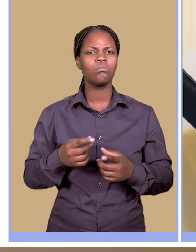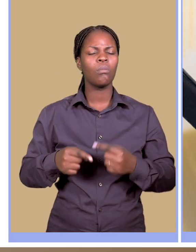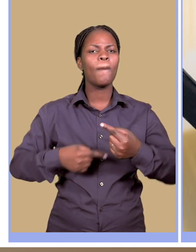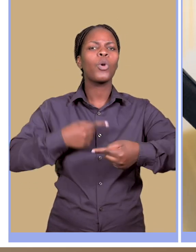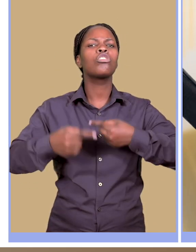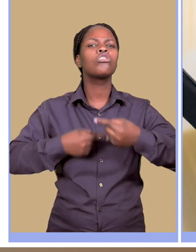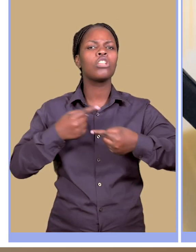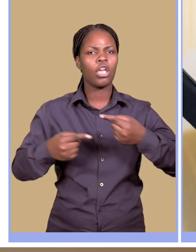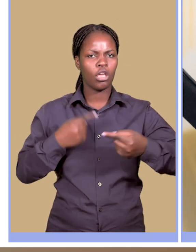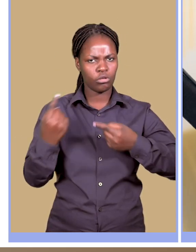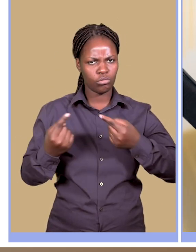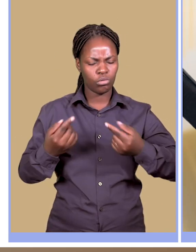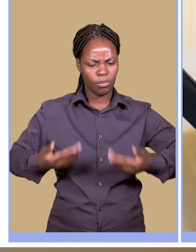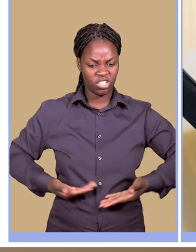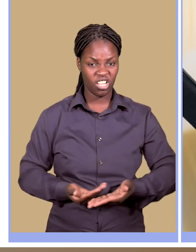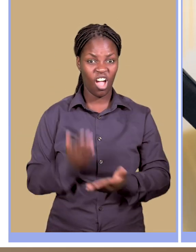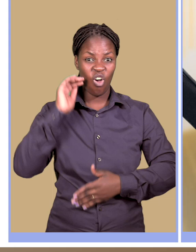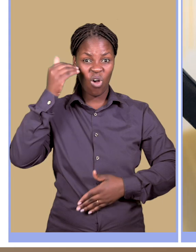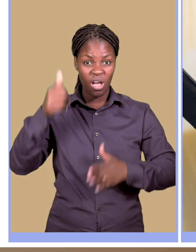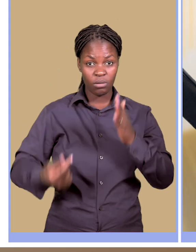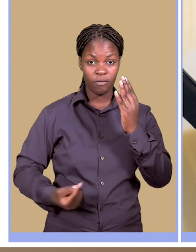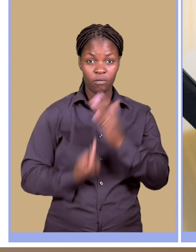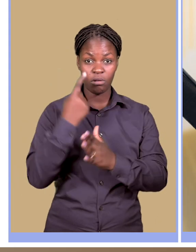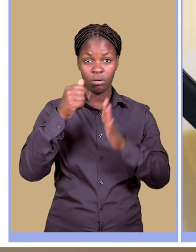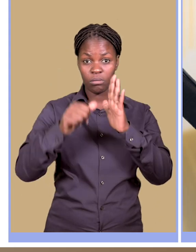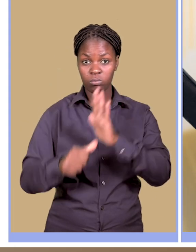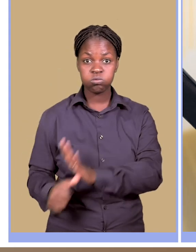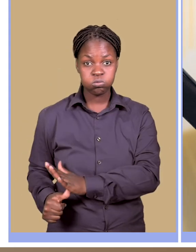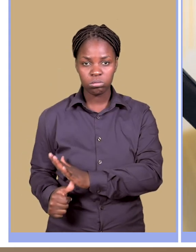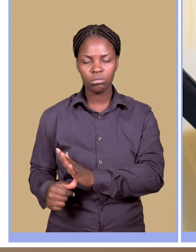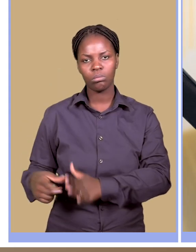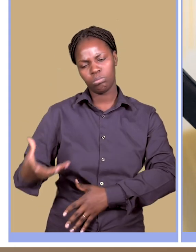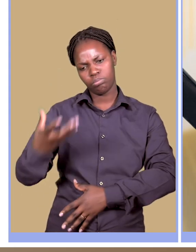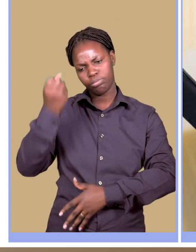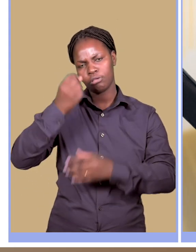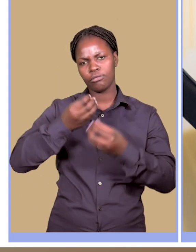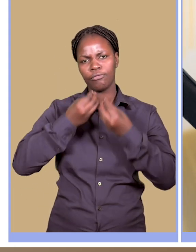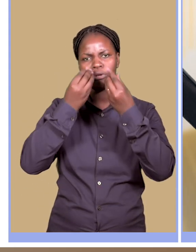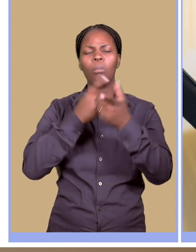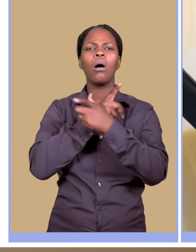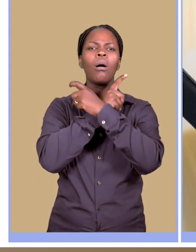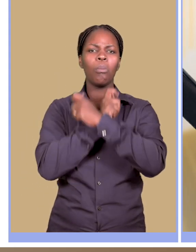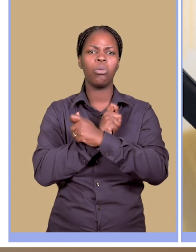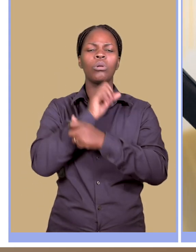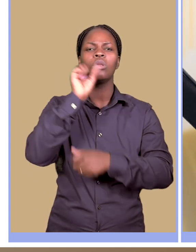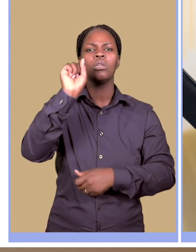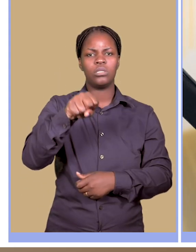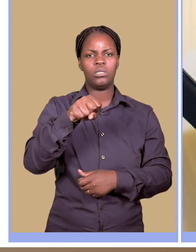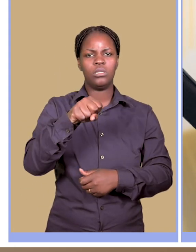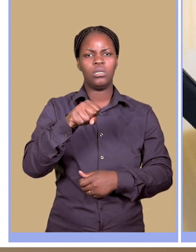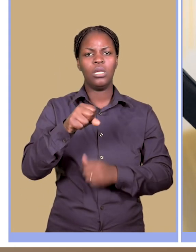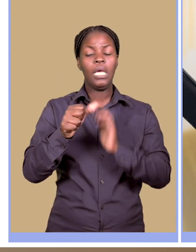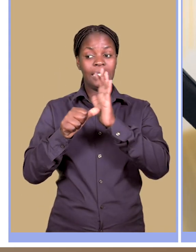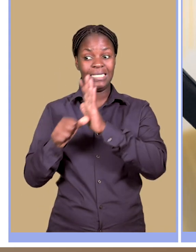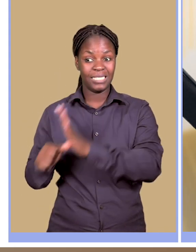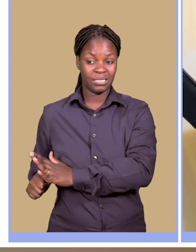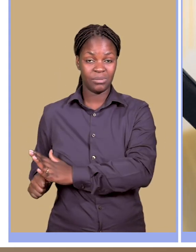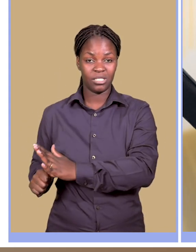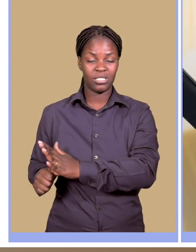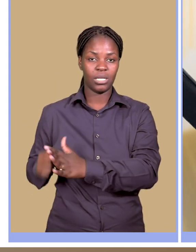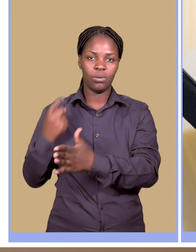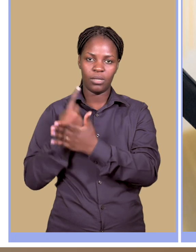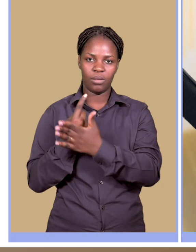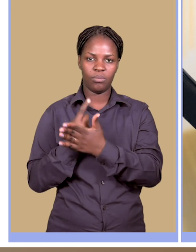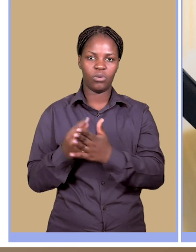de litigação contra alguém que o discrimine. E a discriminação tem que ser olhada na perspectiva da convenção. Não